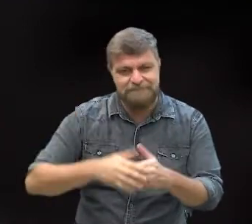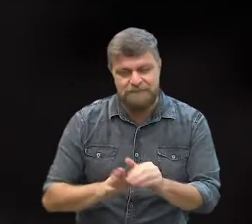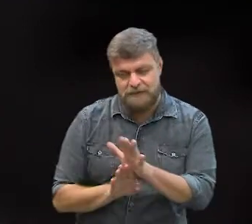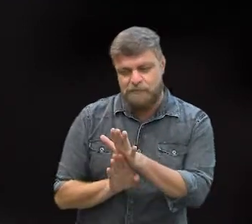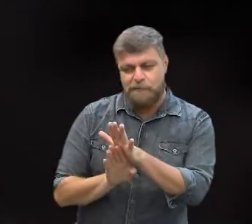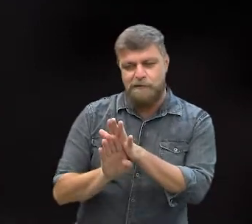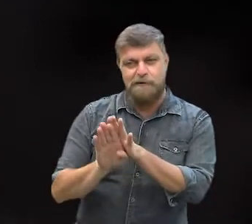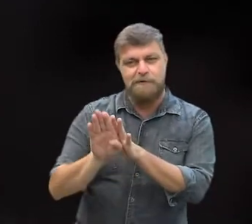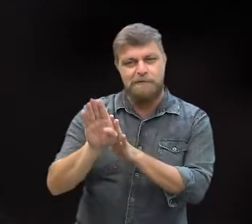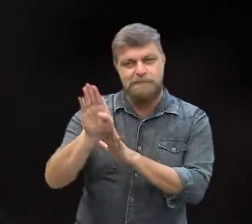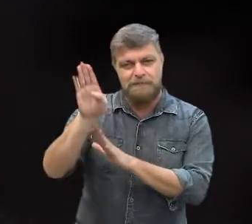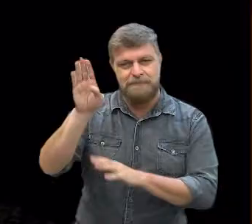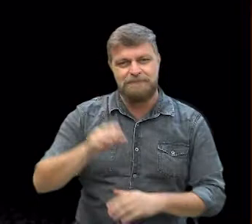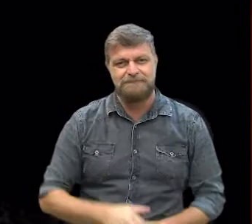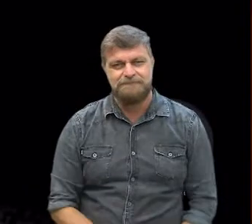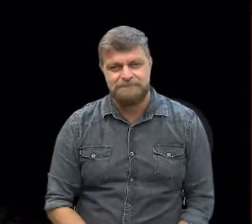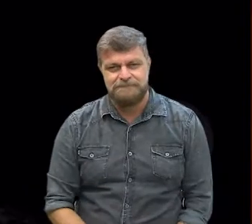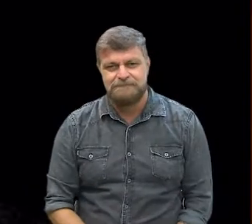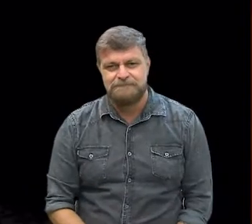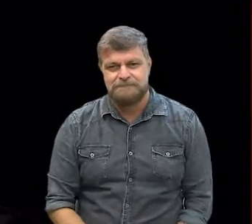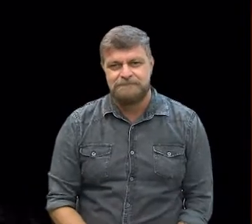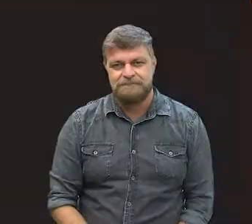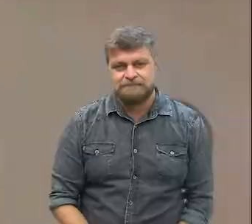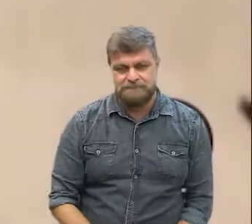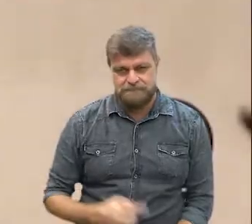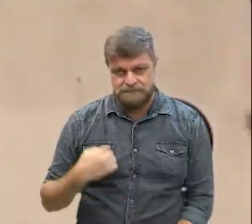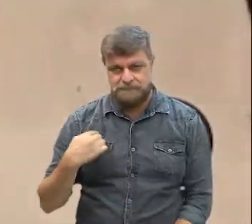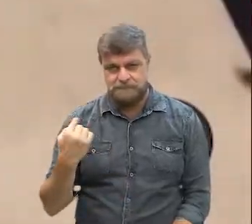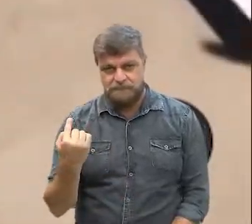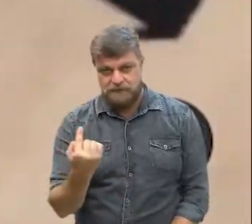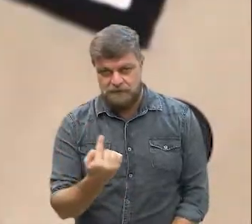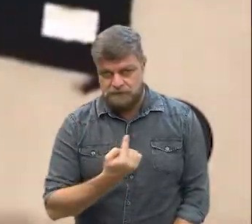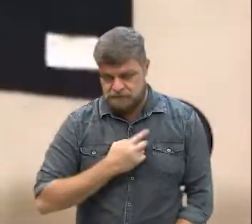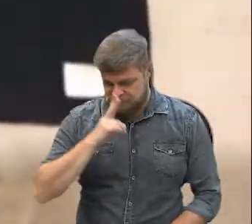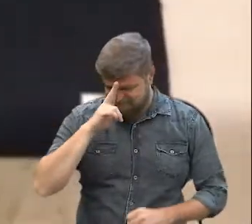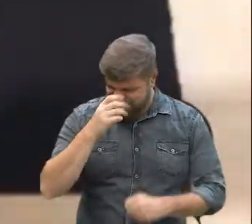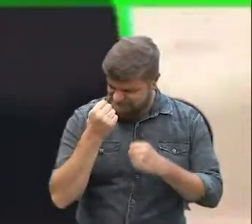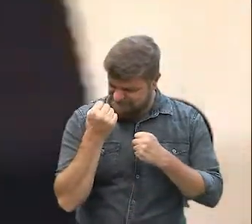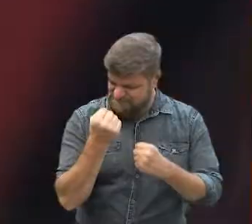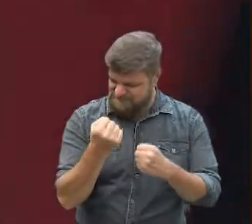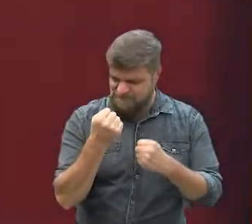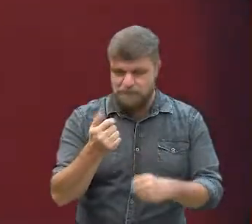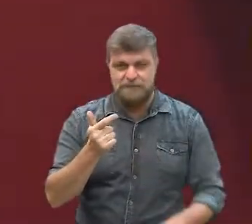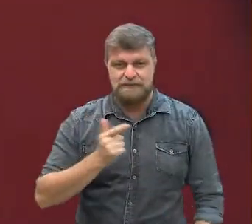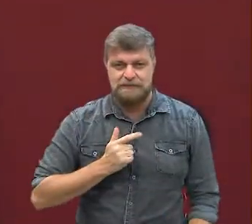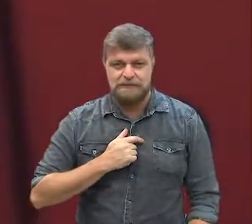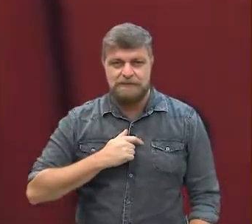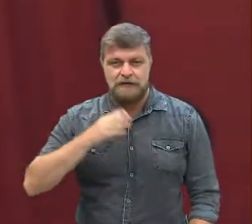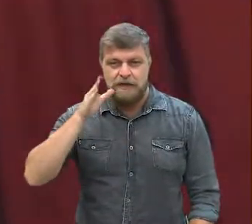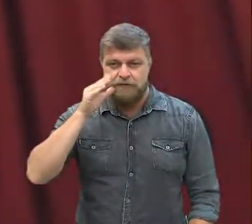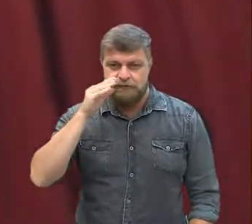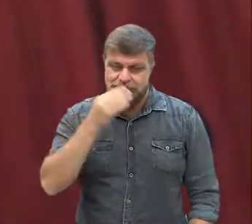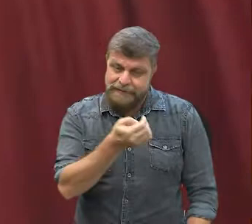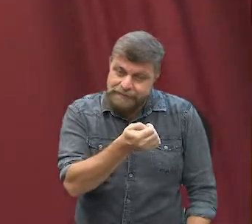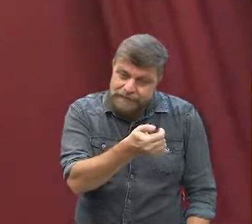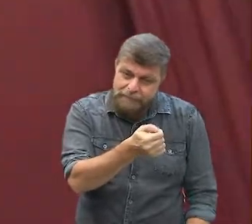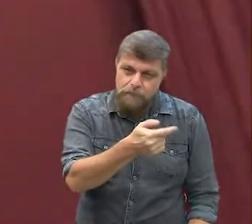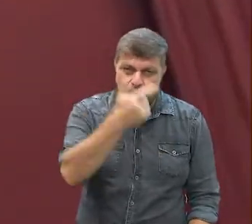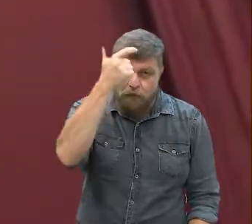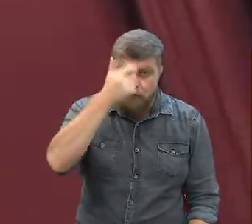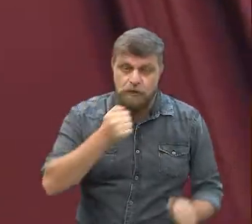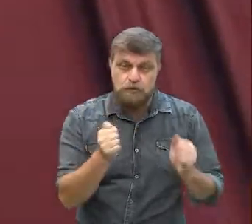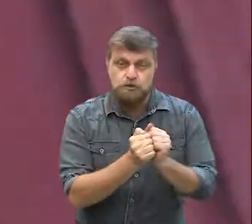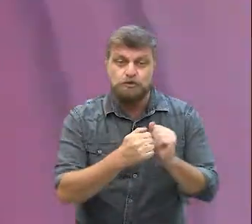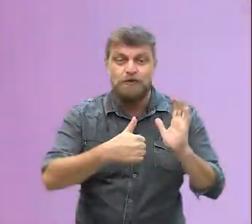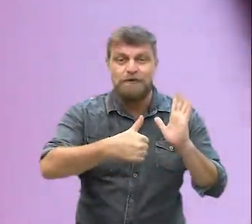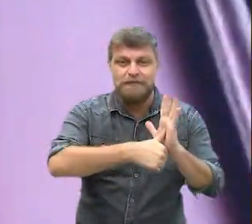volte a crescer novamente. Com certeza, a gente está com força total aí, equipes reduzidas,